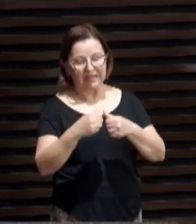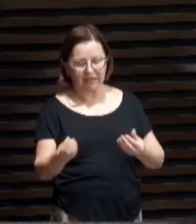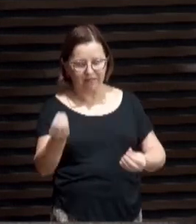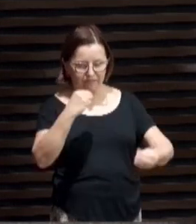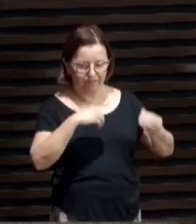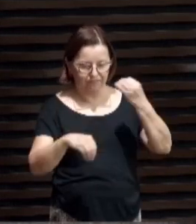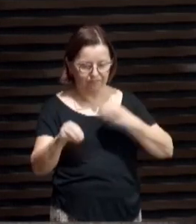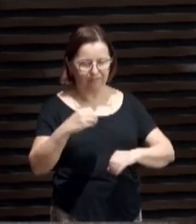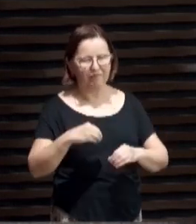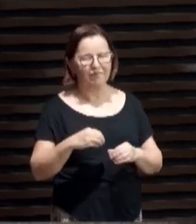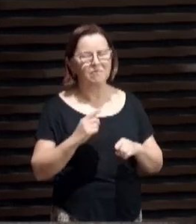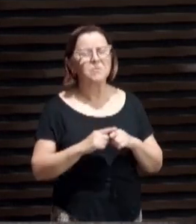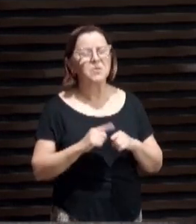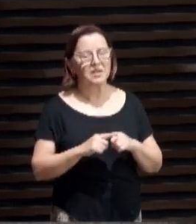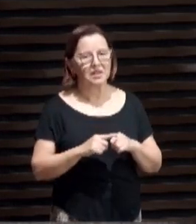O que está acontecendo?